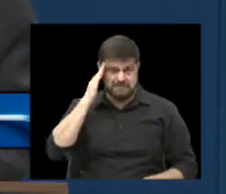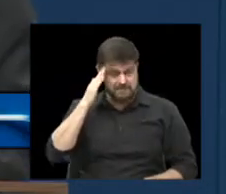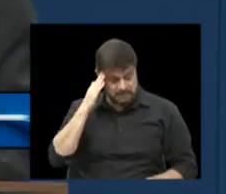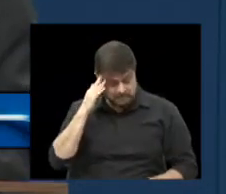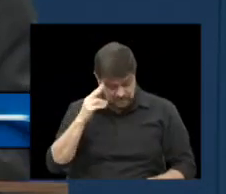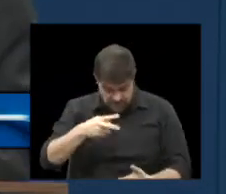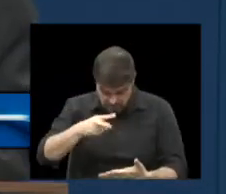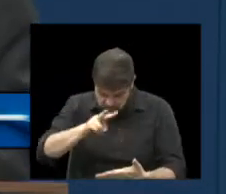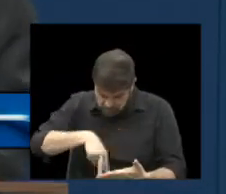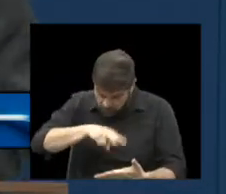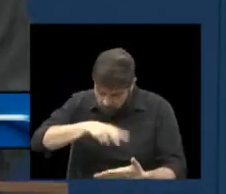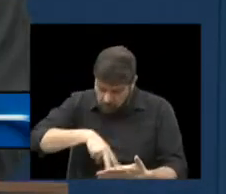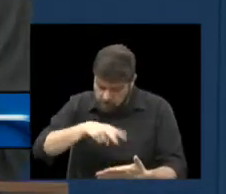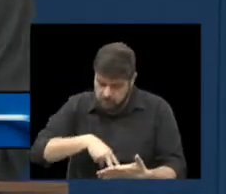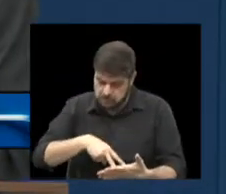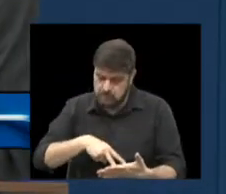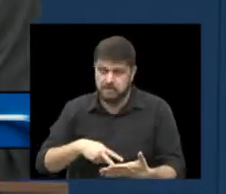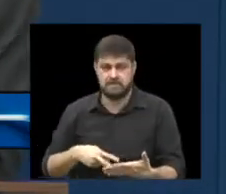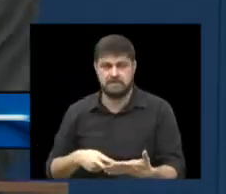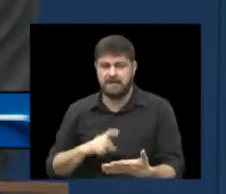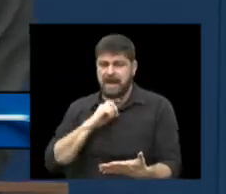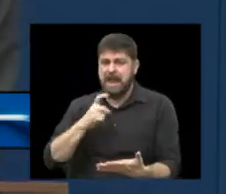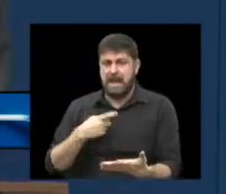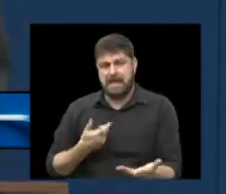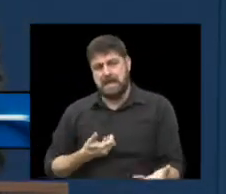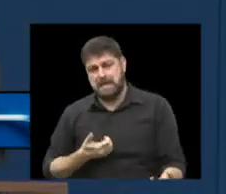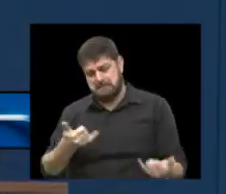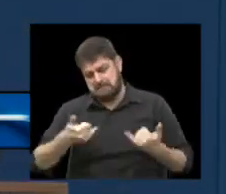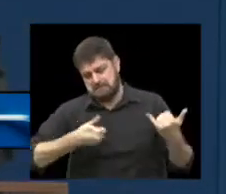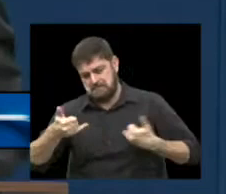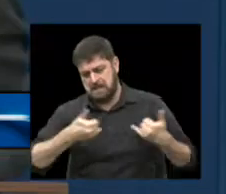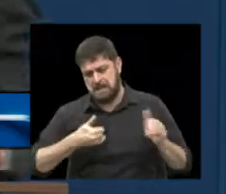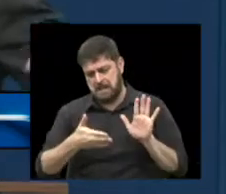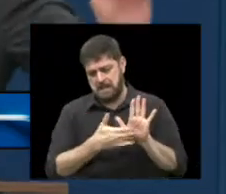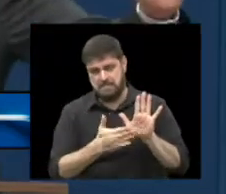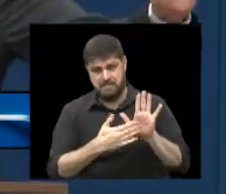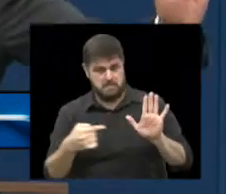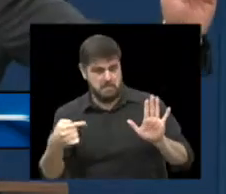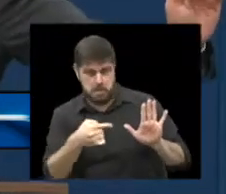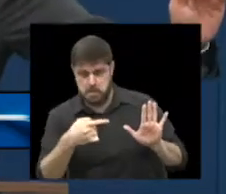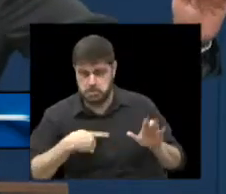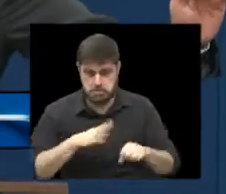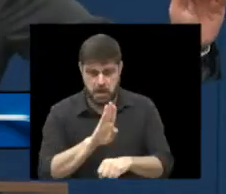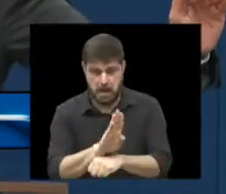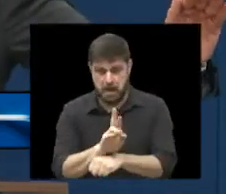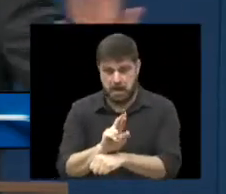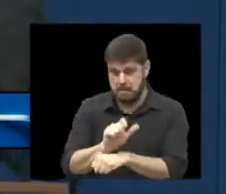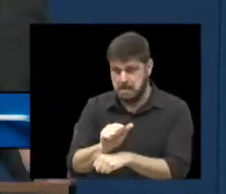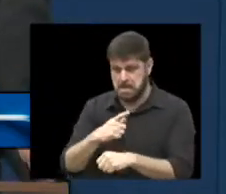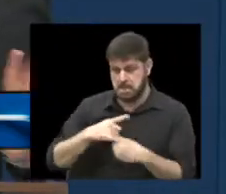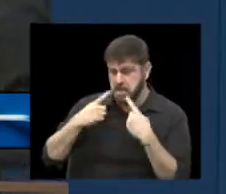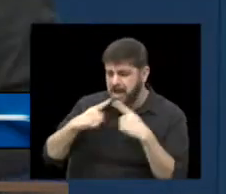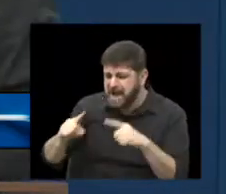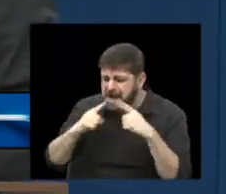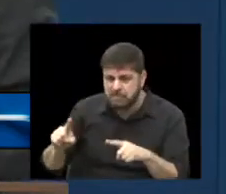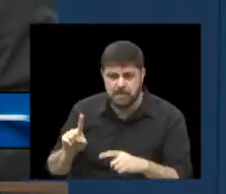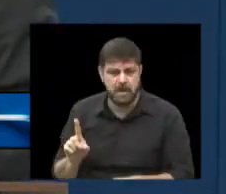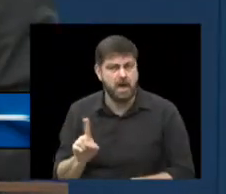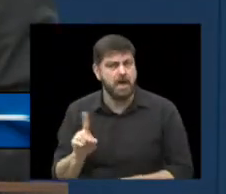está aqui. E ninguém pode dizer, ah não, essa proposta é só para os bares que têm reclamação. Como